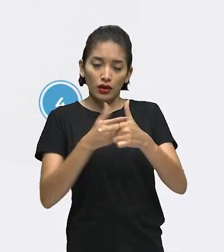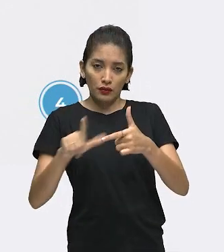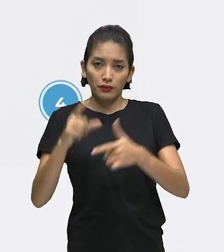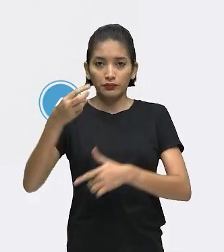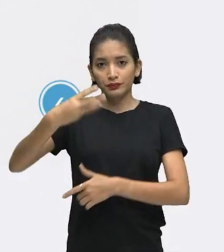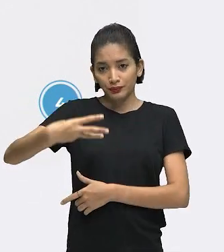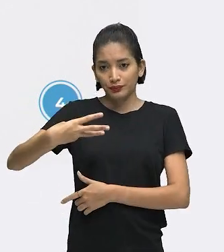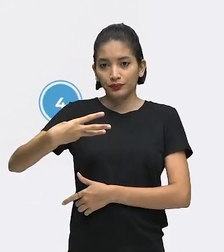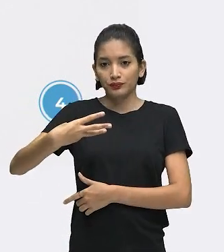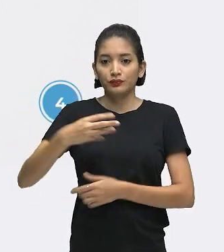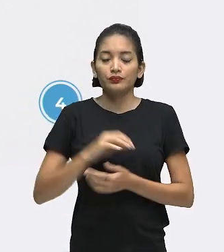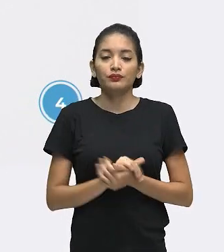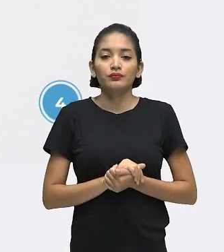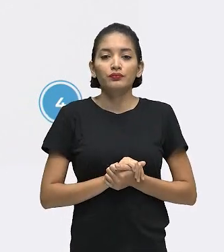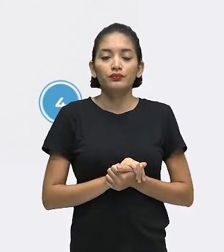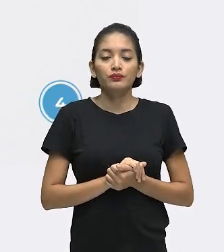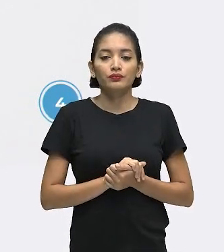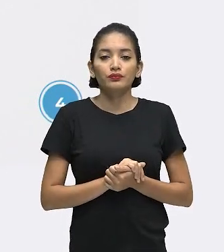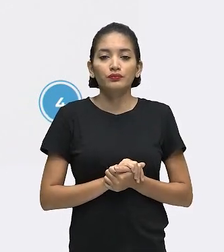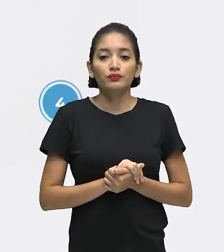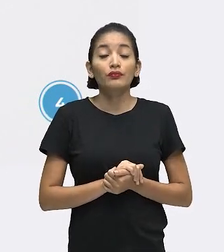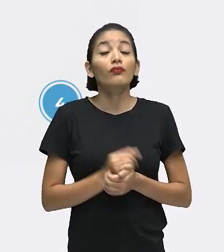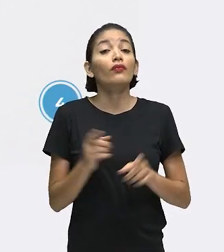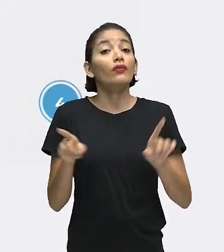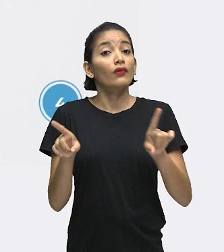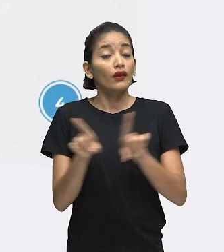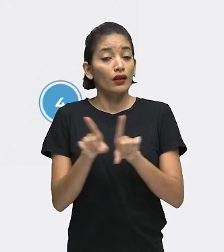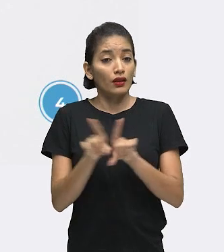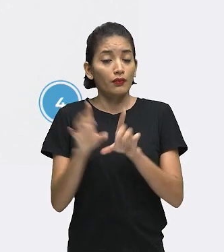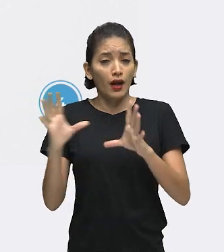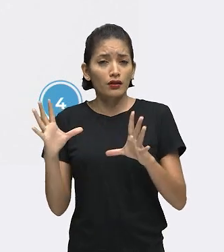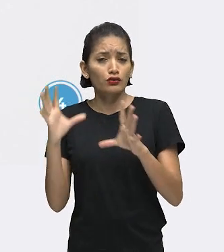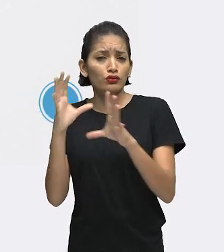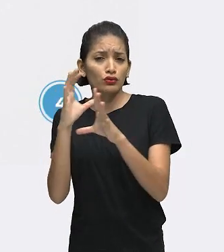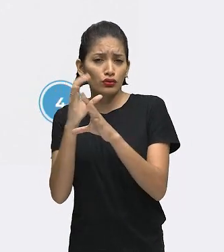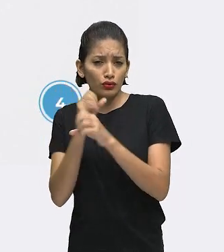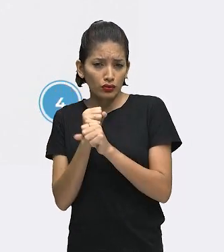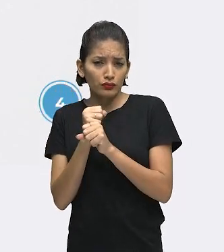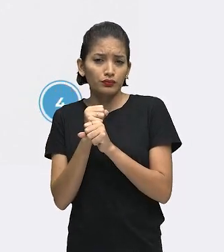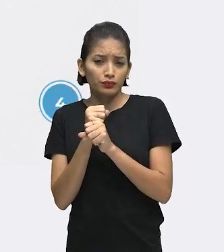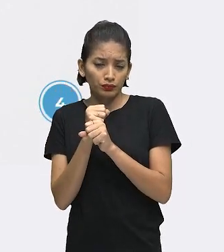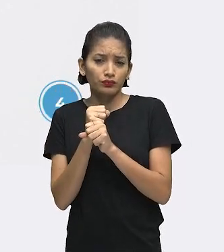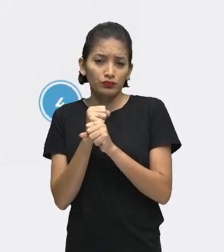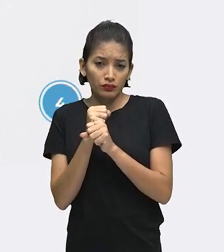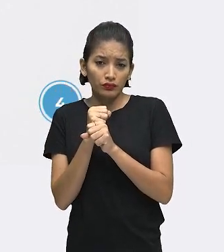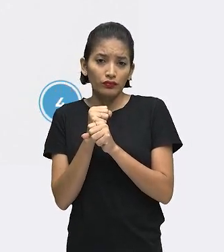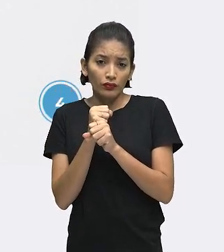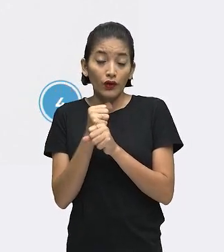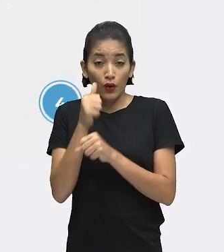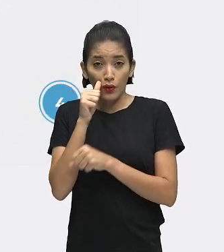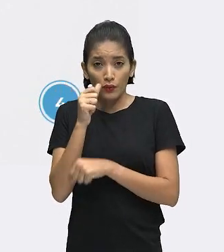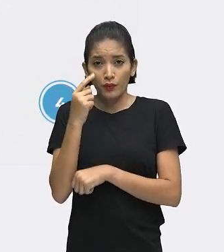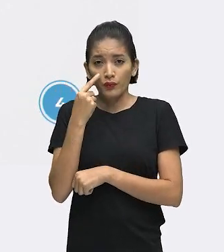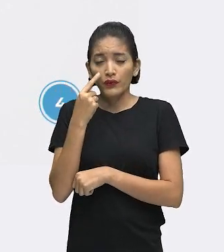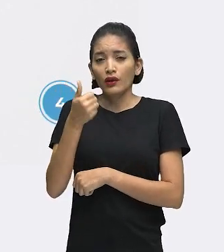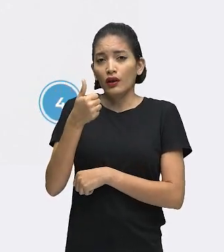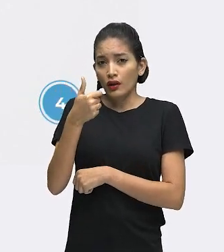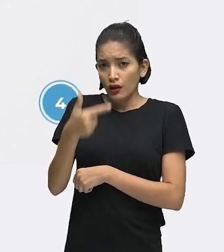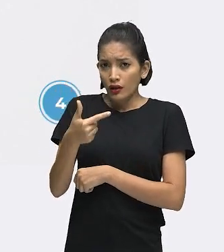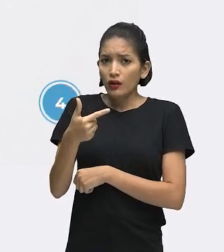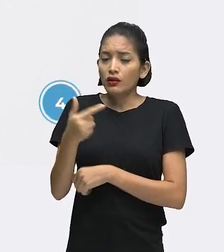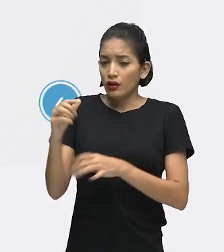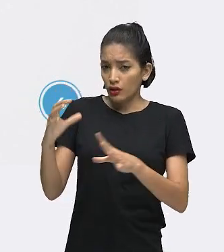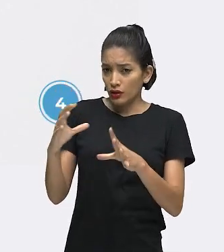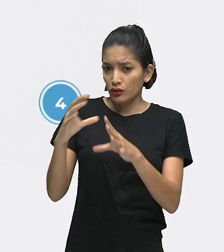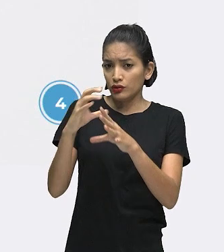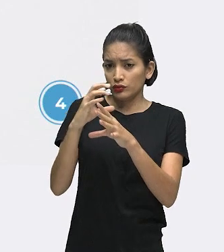3. A gente poderia ainda somar aqui, ó. Restou 12, né? Somando os algarismos